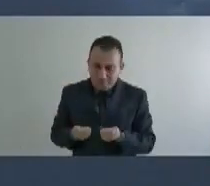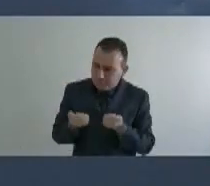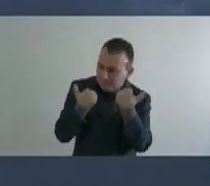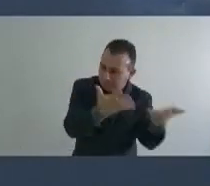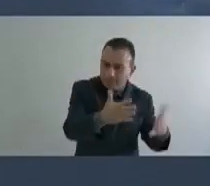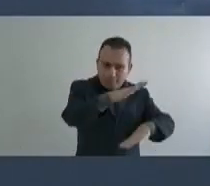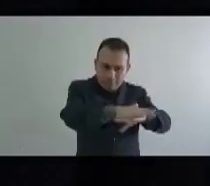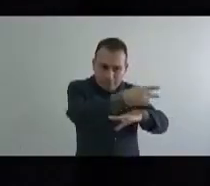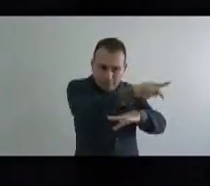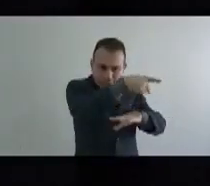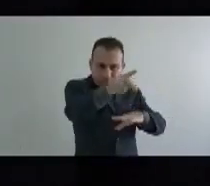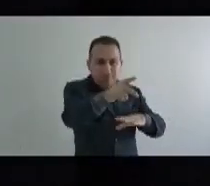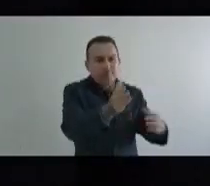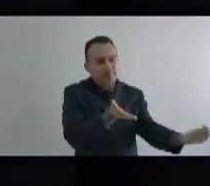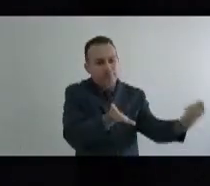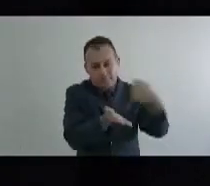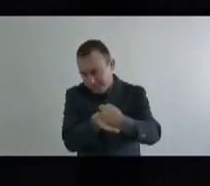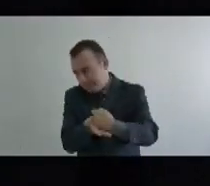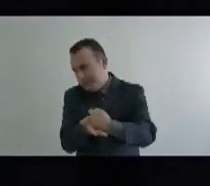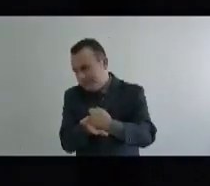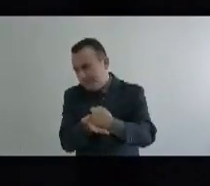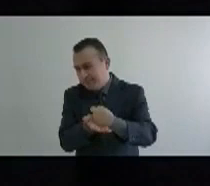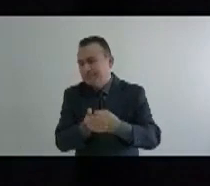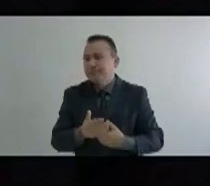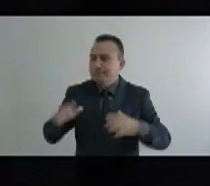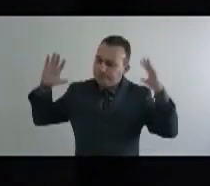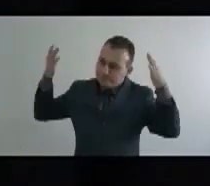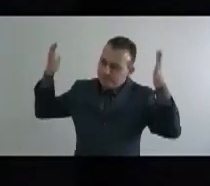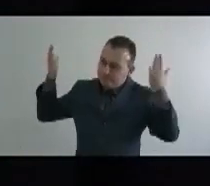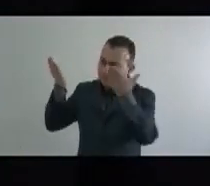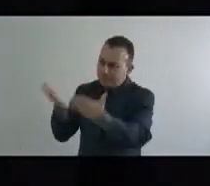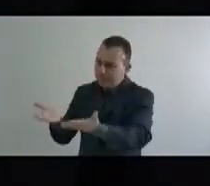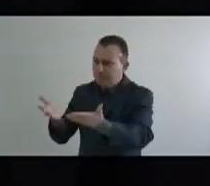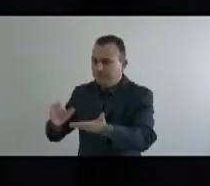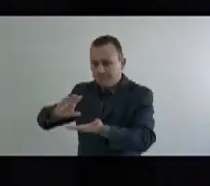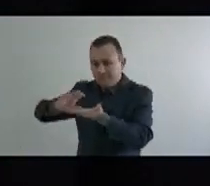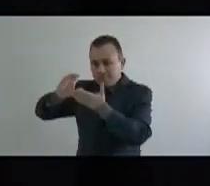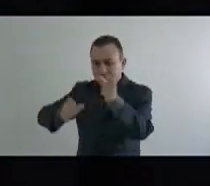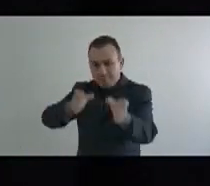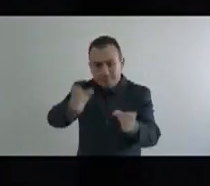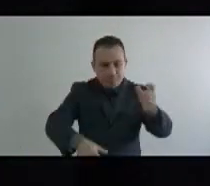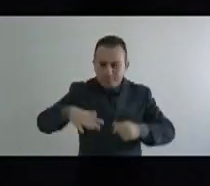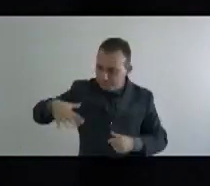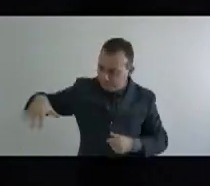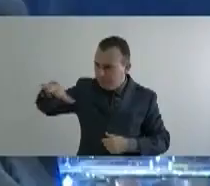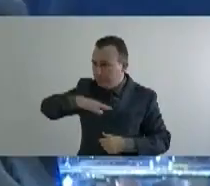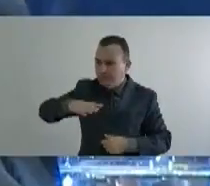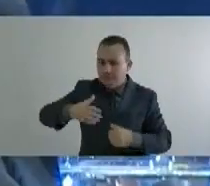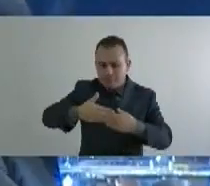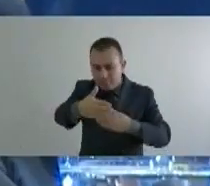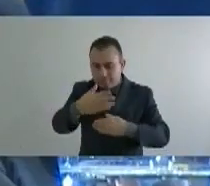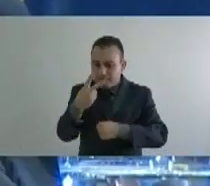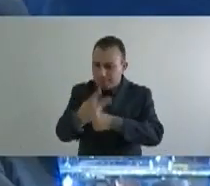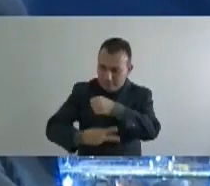tudo aquilo que nós fazemos. Parabéns, desejo ao senhor e a todos os conselheiros exitosos próximos 2 anos